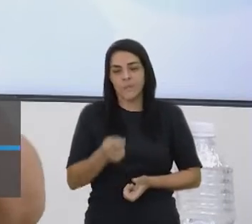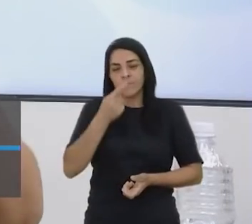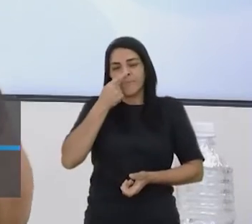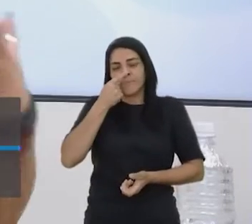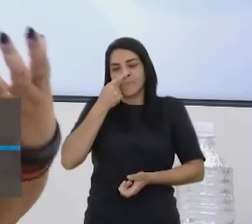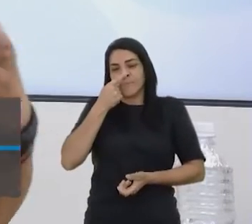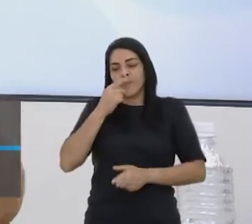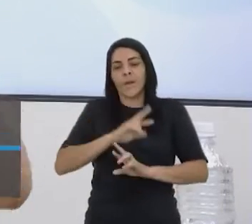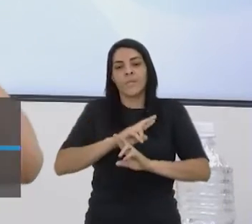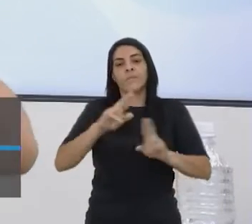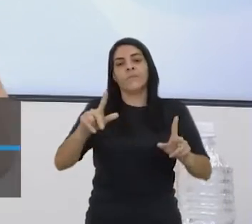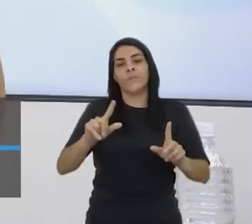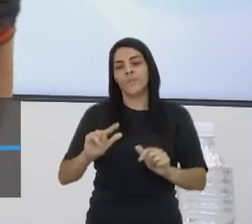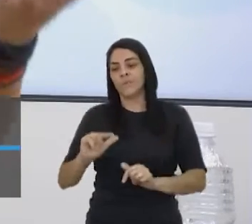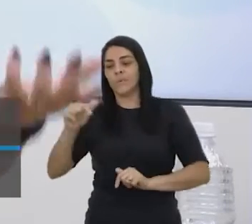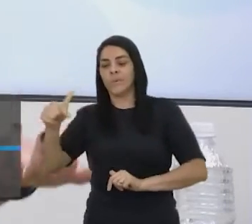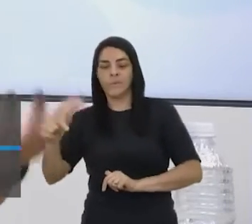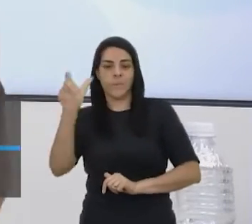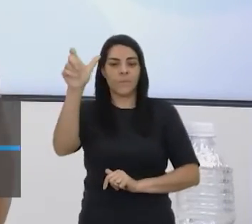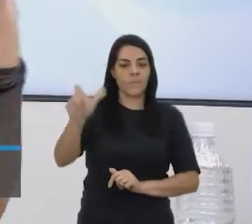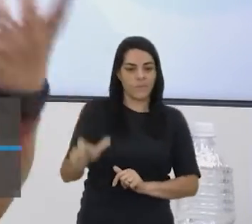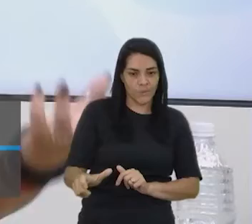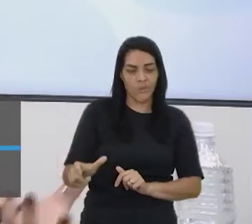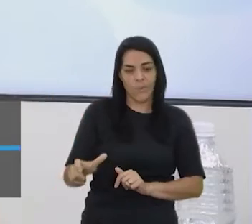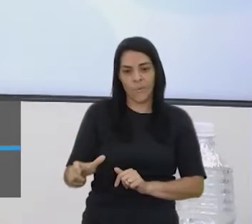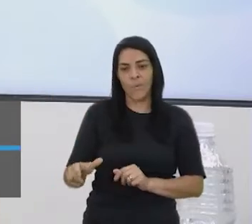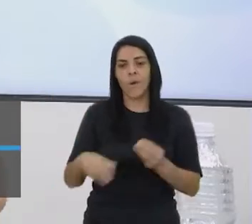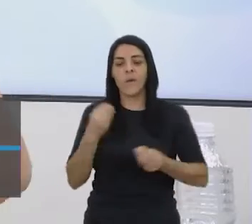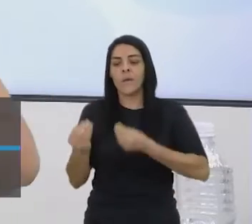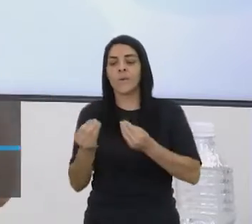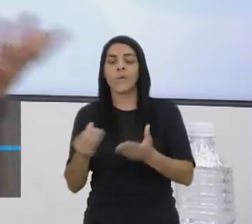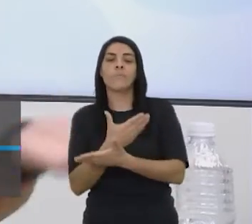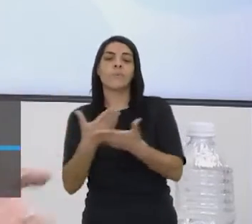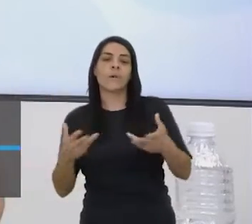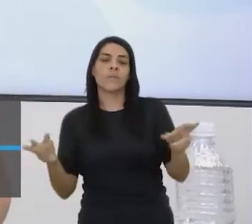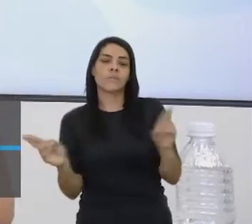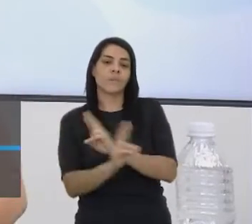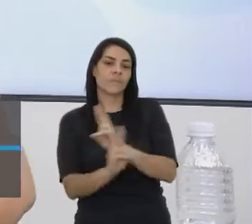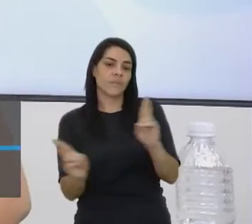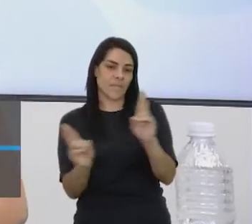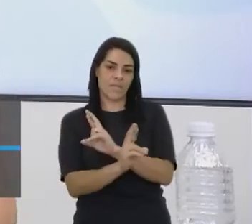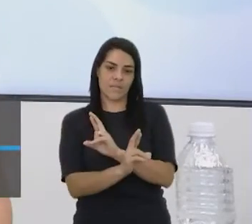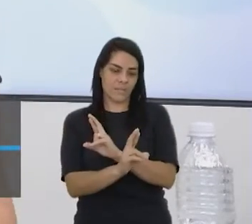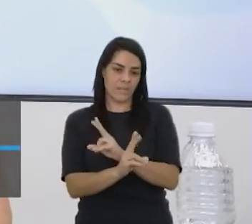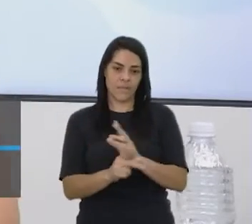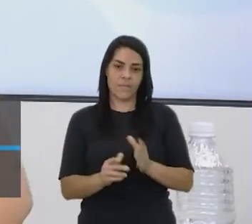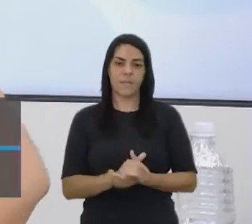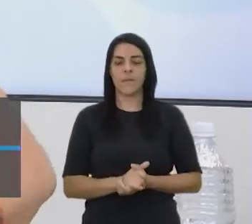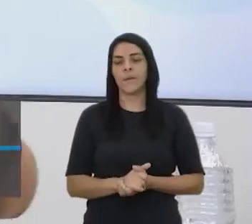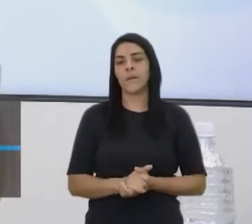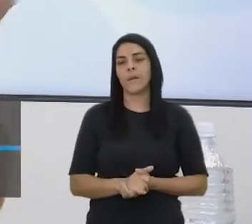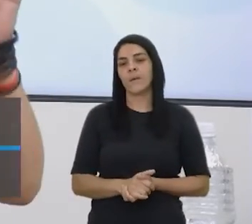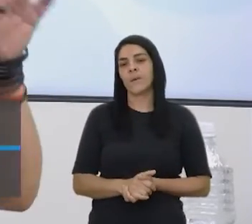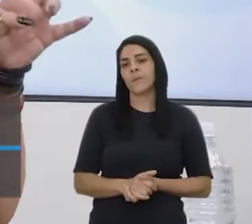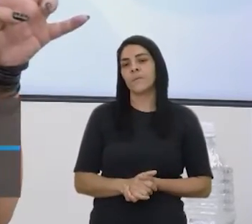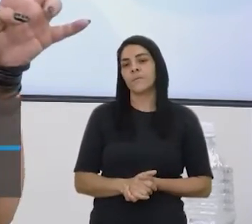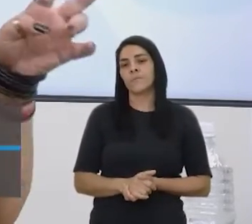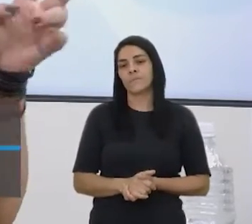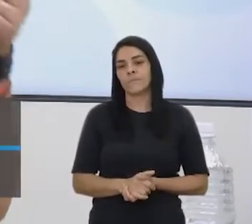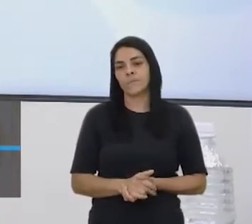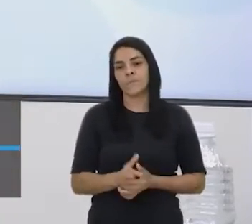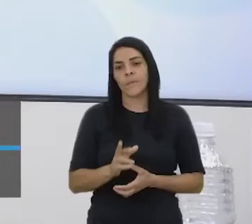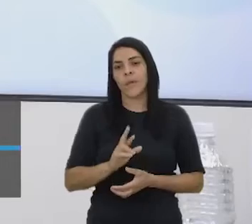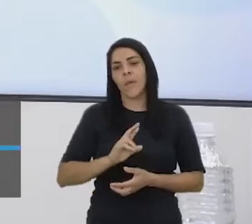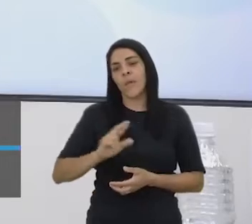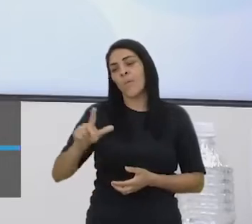diferente de um para outro a maneira com que a gente vai se relacionar nem todo mundo a gente vai se dar super bem e vai se tornar best friends